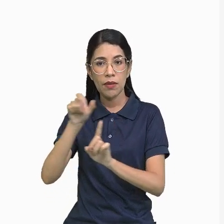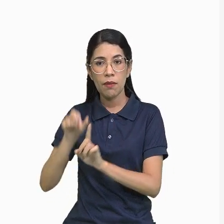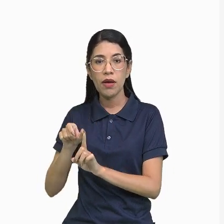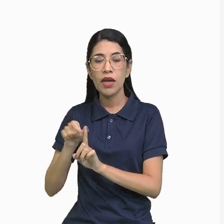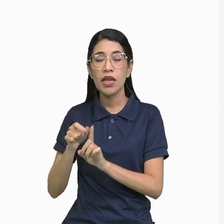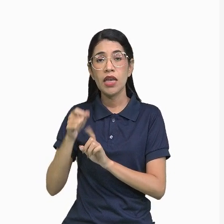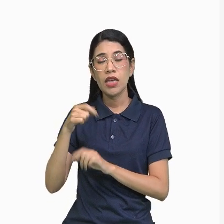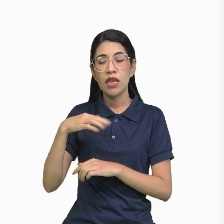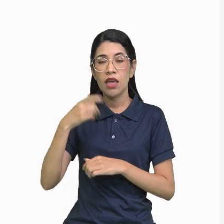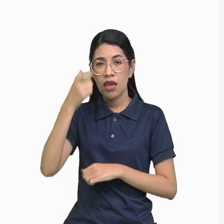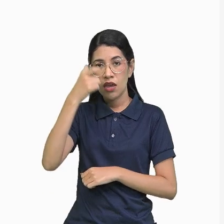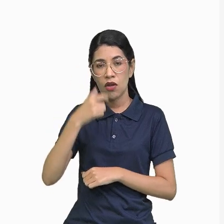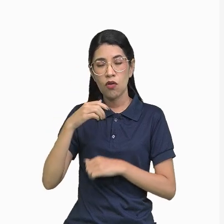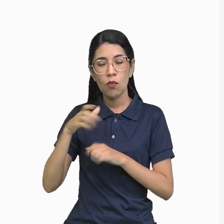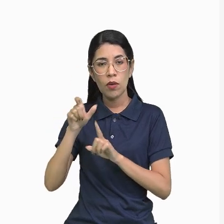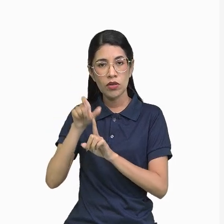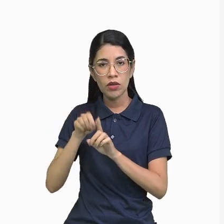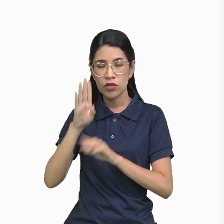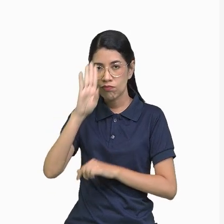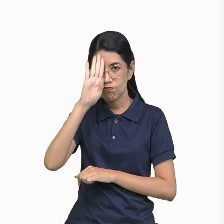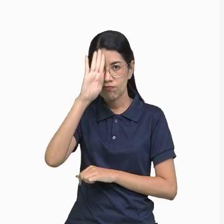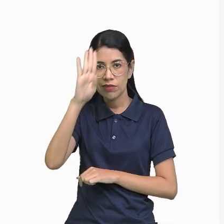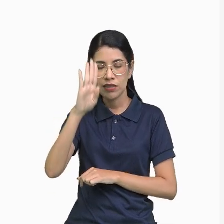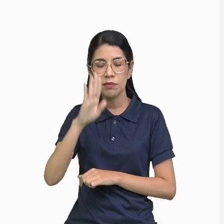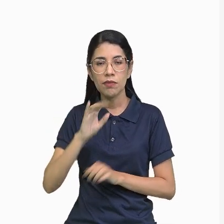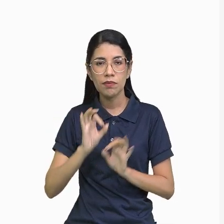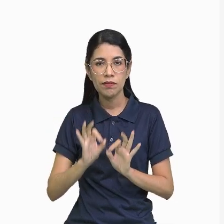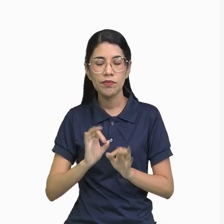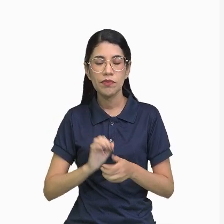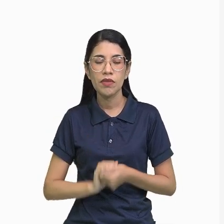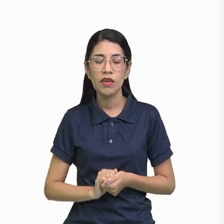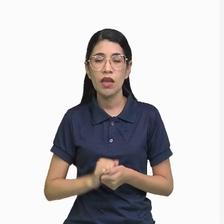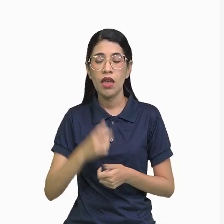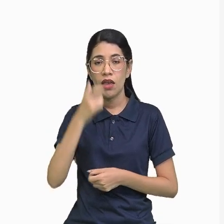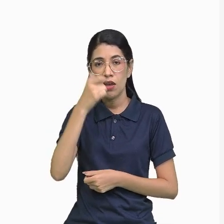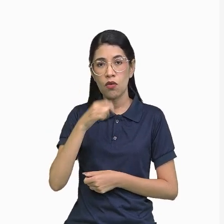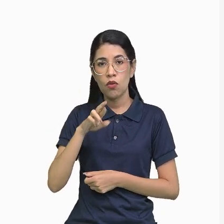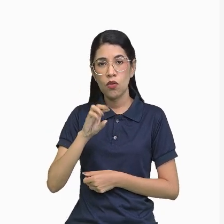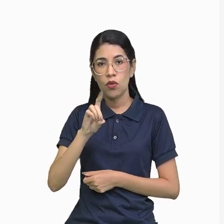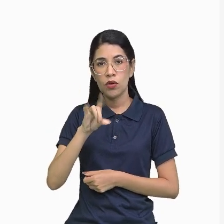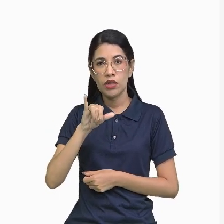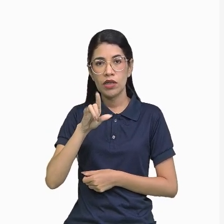sou um dos mais importantes deles. É claro, eu, Rodrigo S.M.,